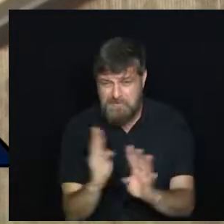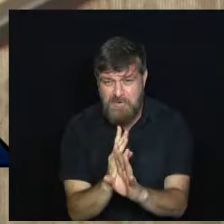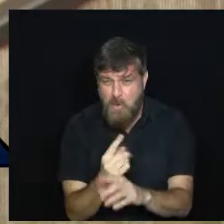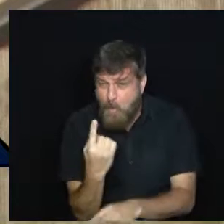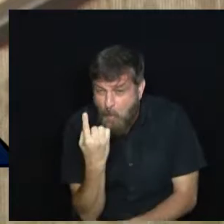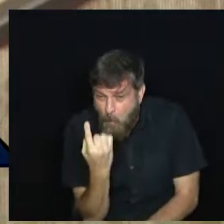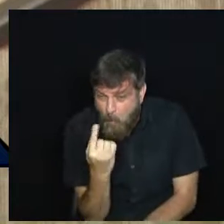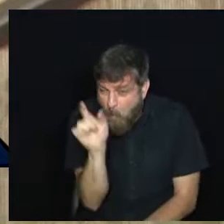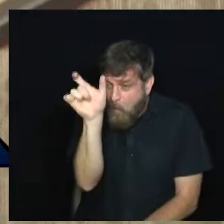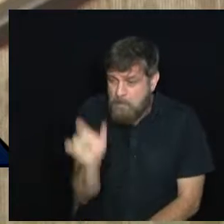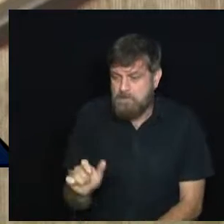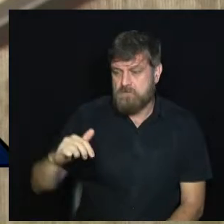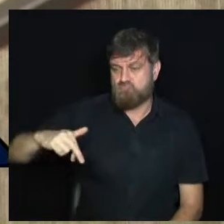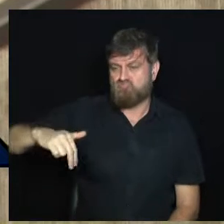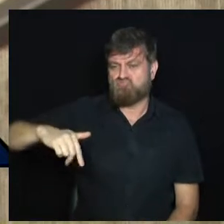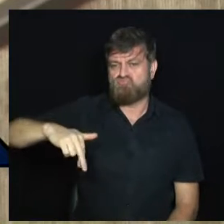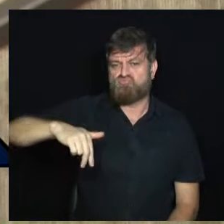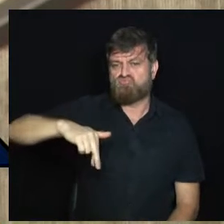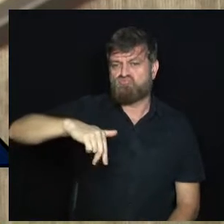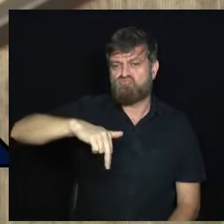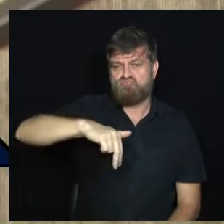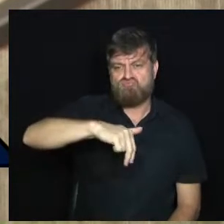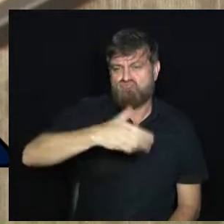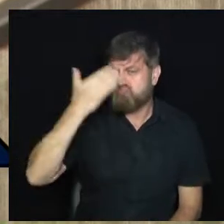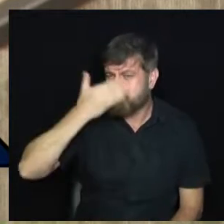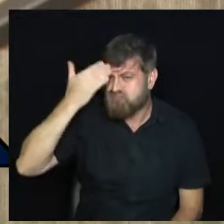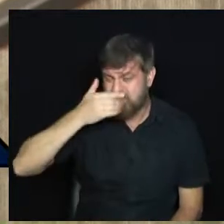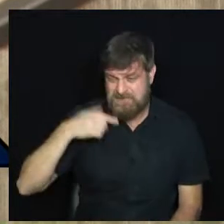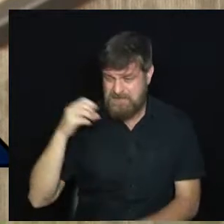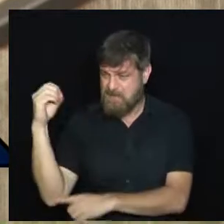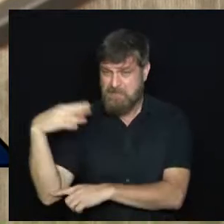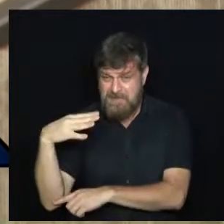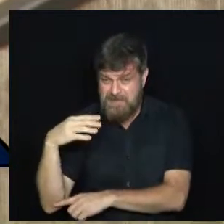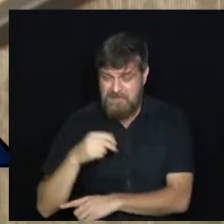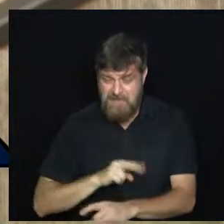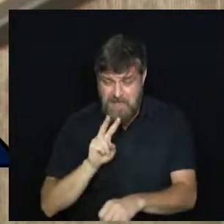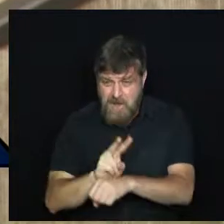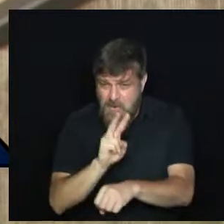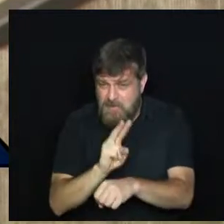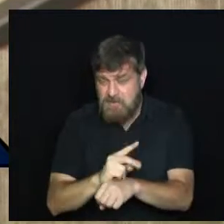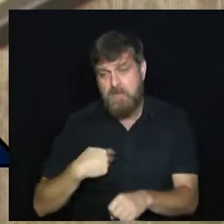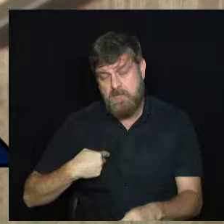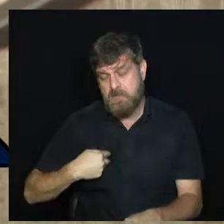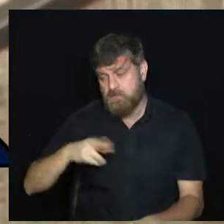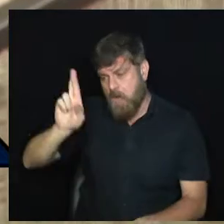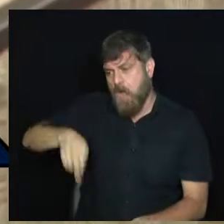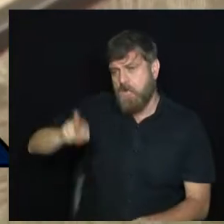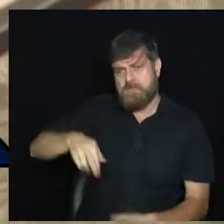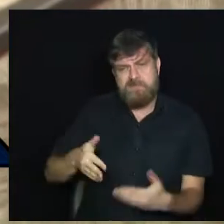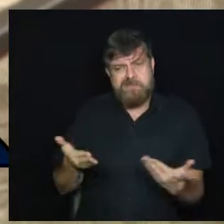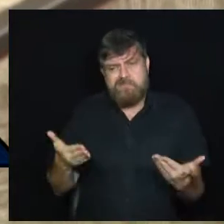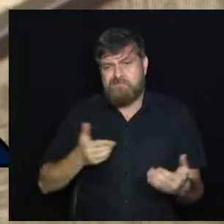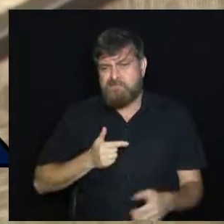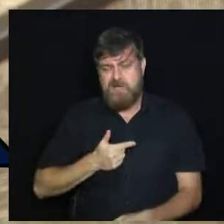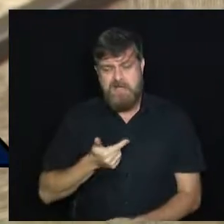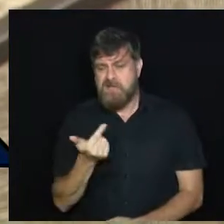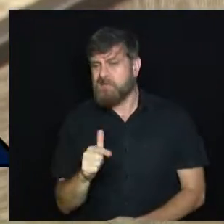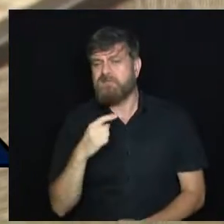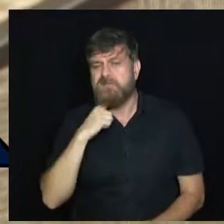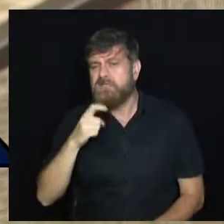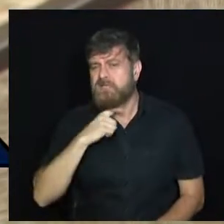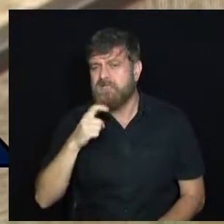menos um pedestre ultrapassando nesses locais onde foram instalados os radares, eu daria até razão para que eles colocassem